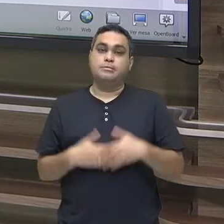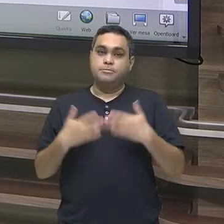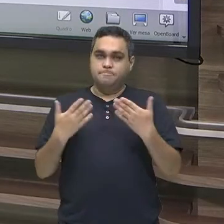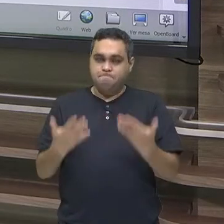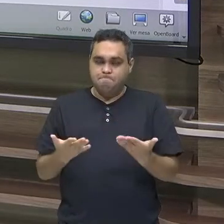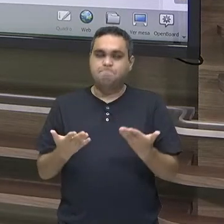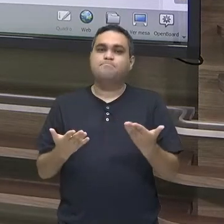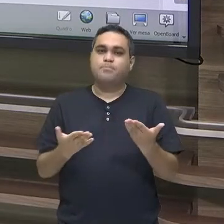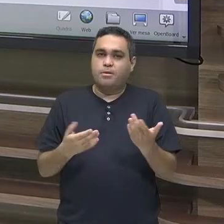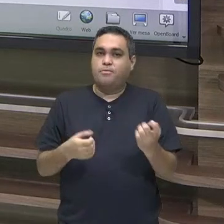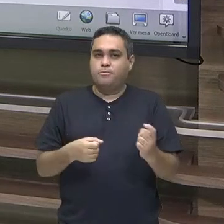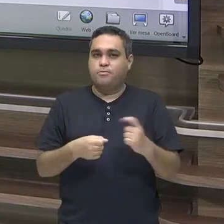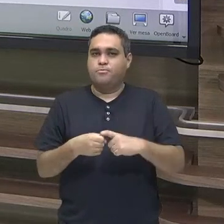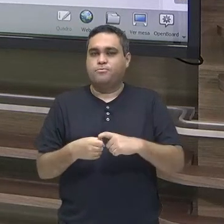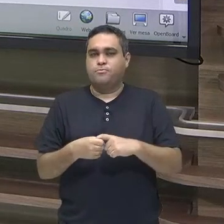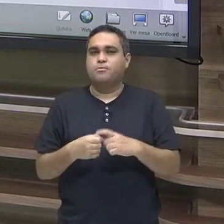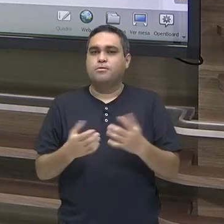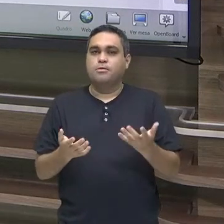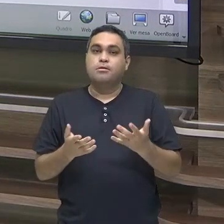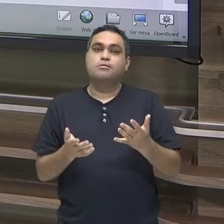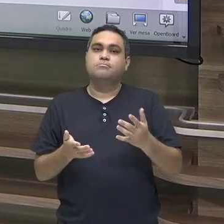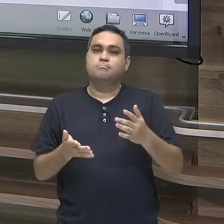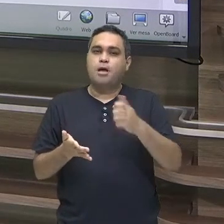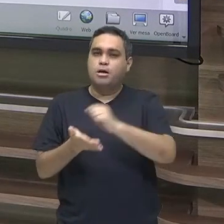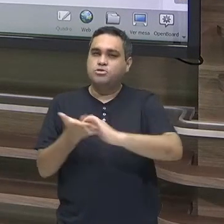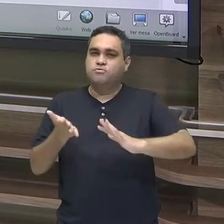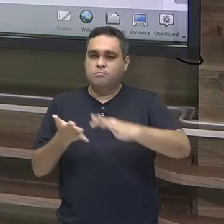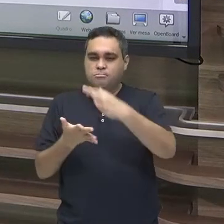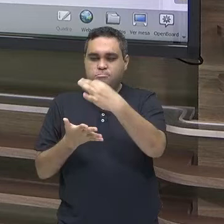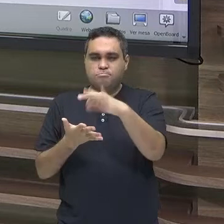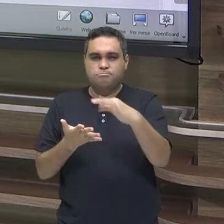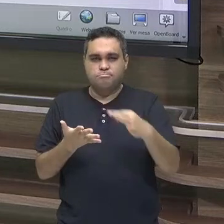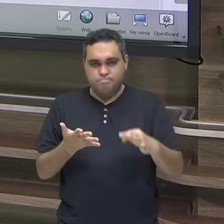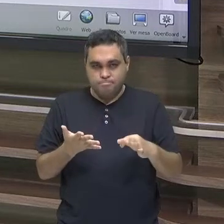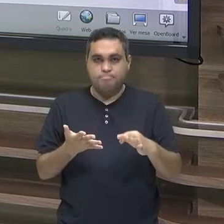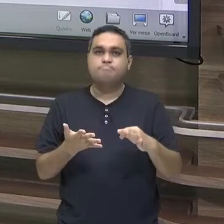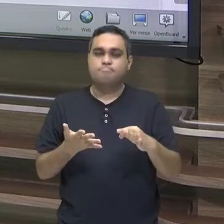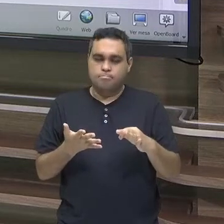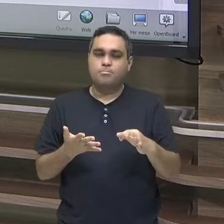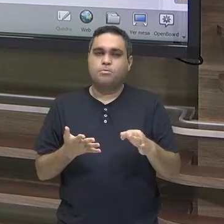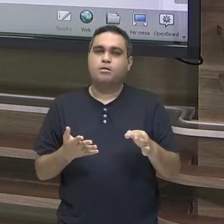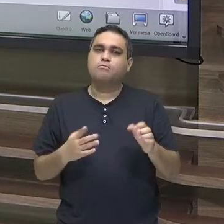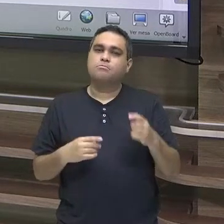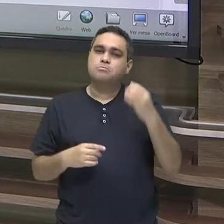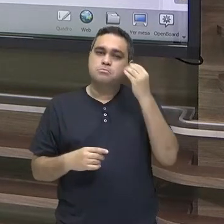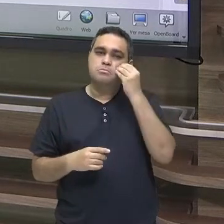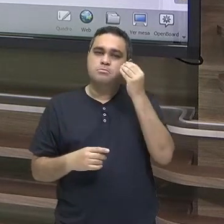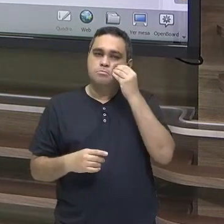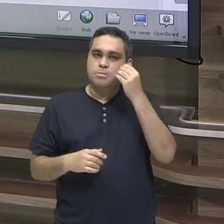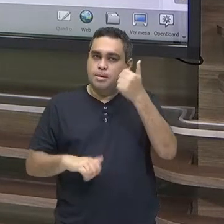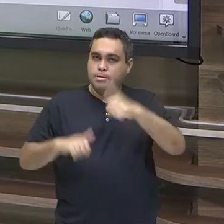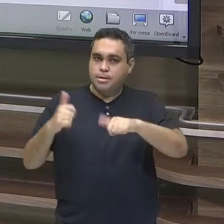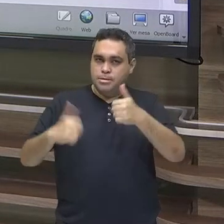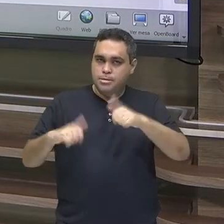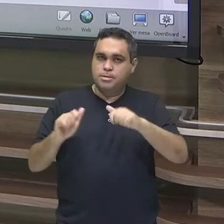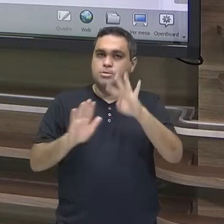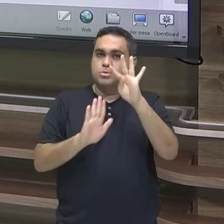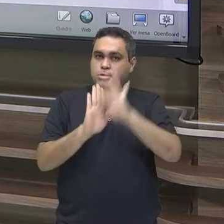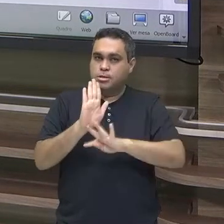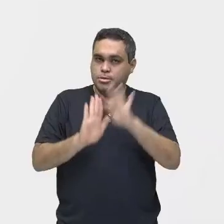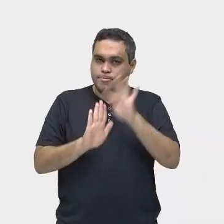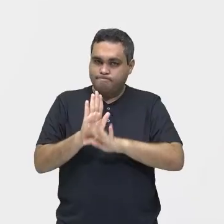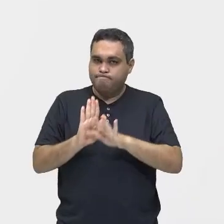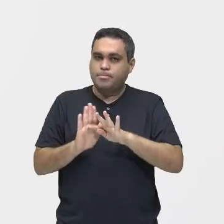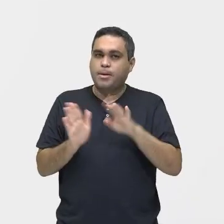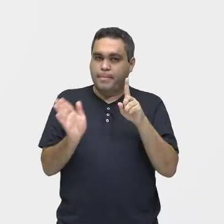Muito bem, então a gente volta agora para fazermos a nossa correção da atividade. Vamos conferir aí analisando o texto, né? Temos